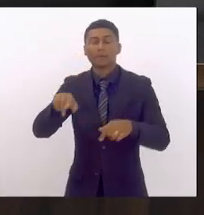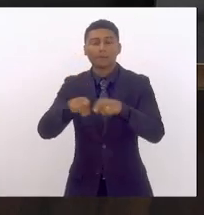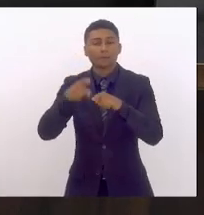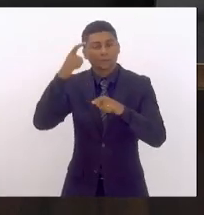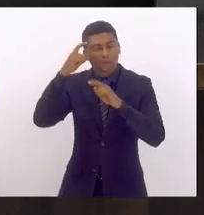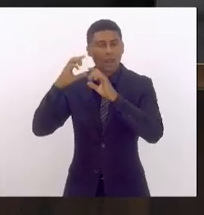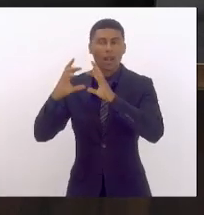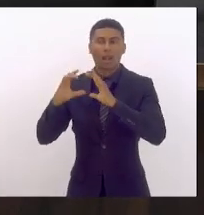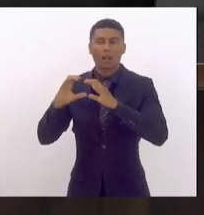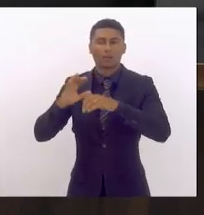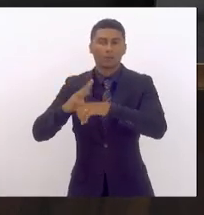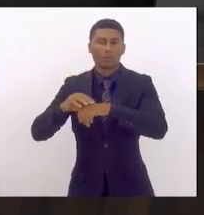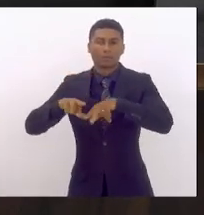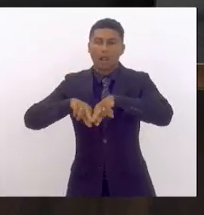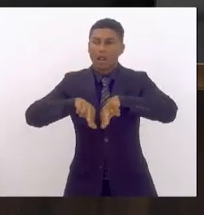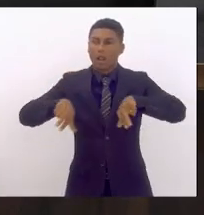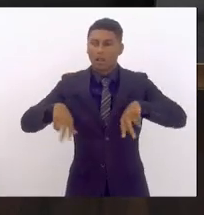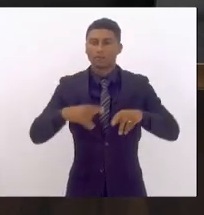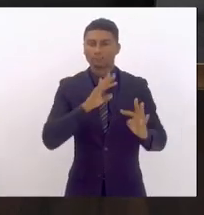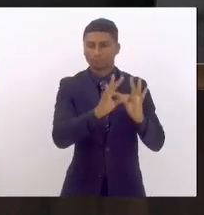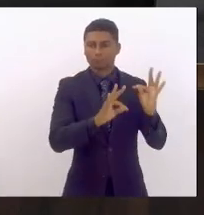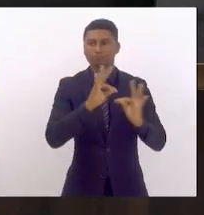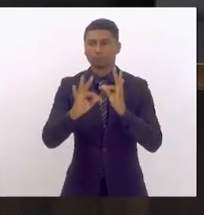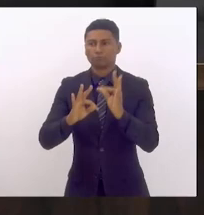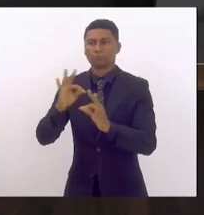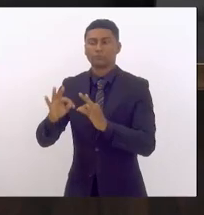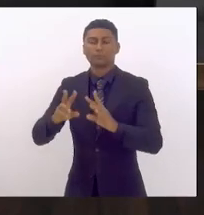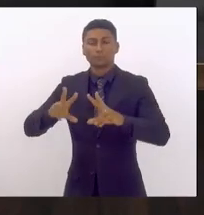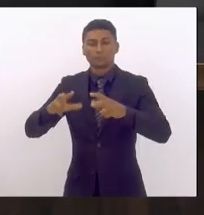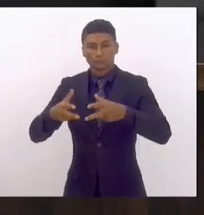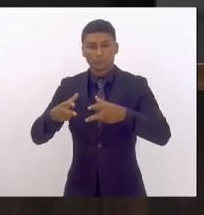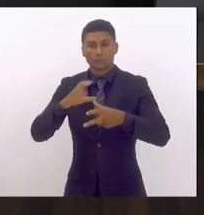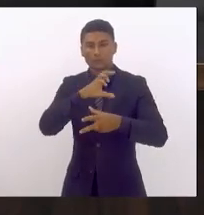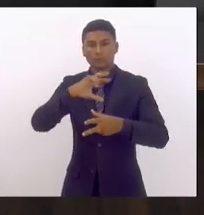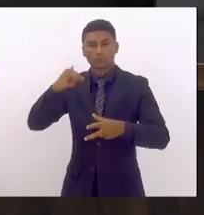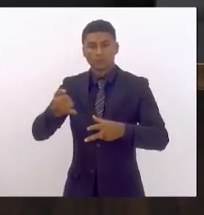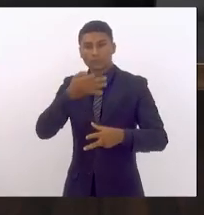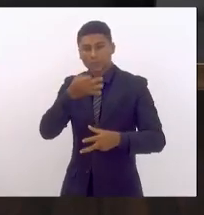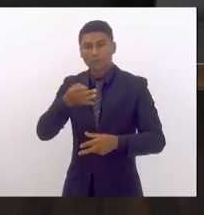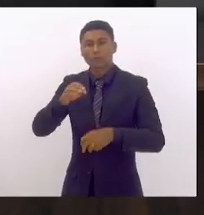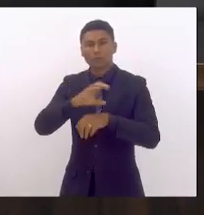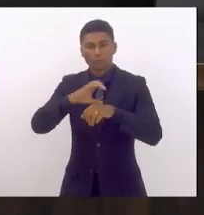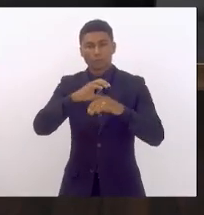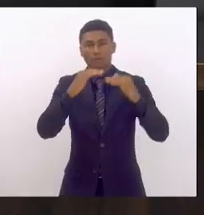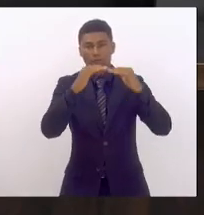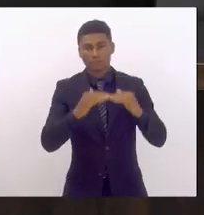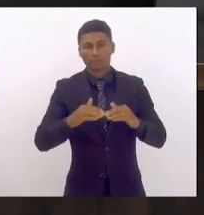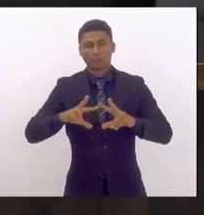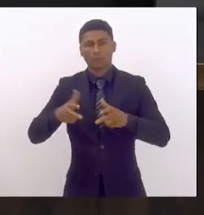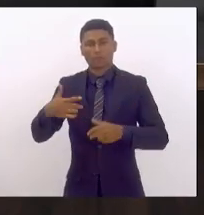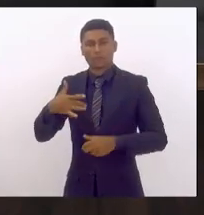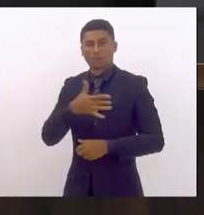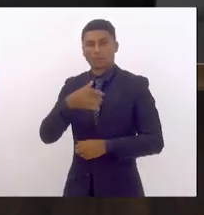degenerativas na forma que menciona pareceres da comissão de condição pela condicionalidade saúde favorável